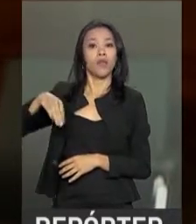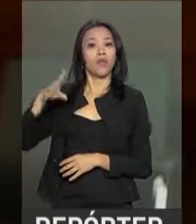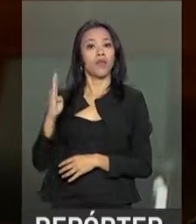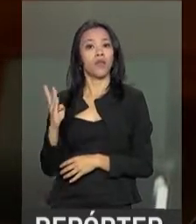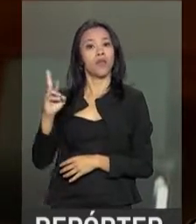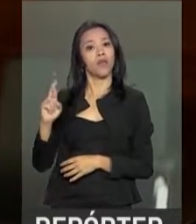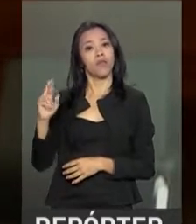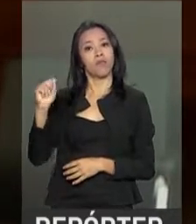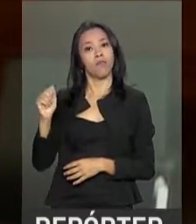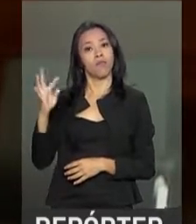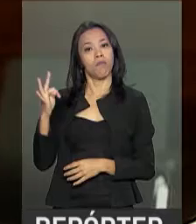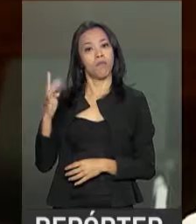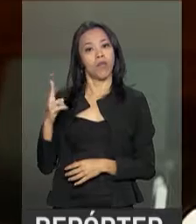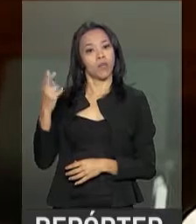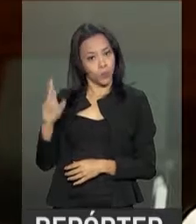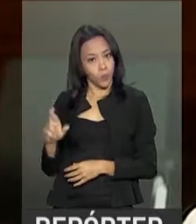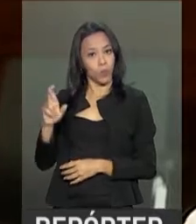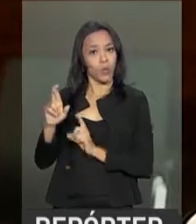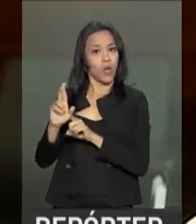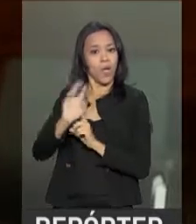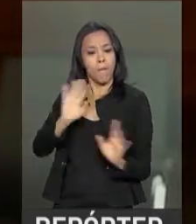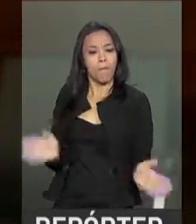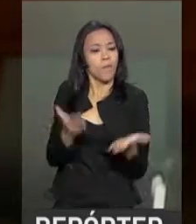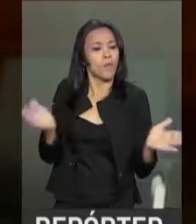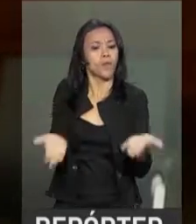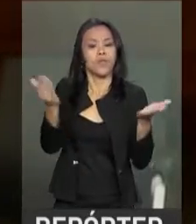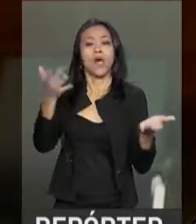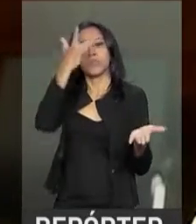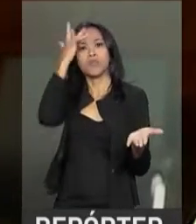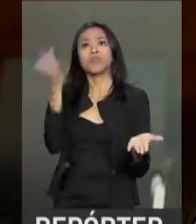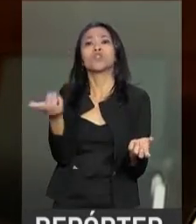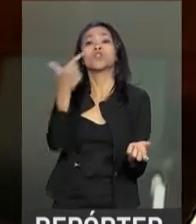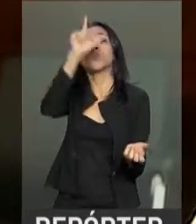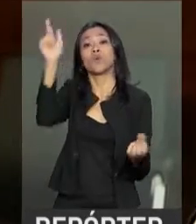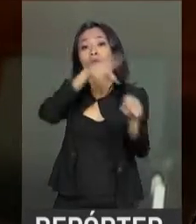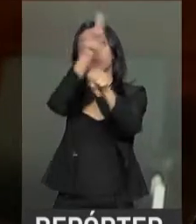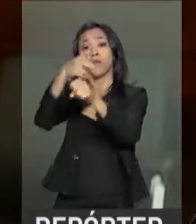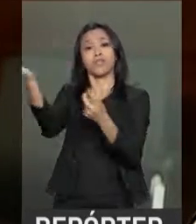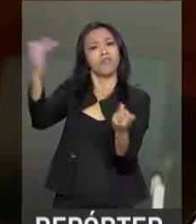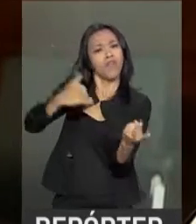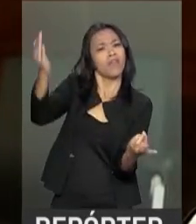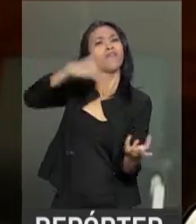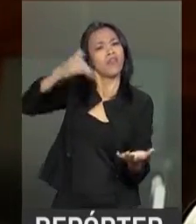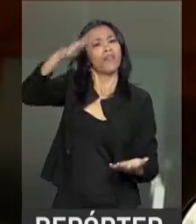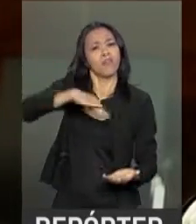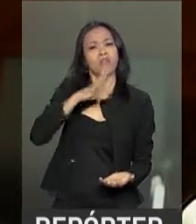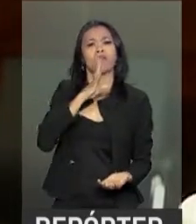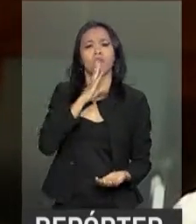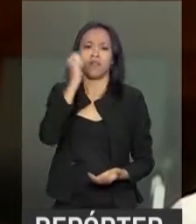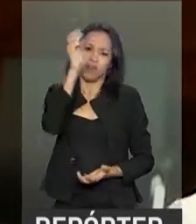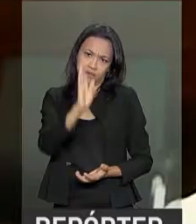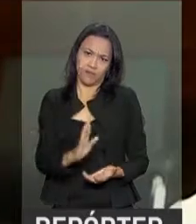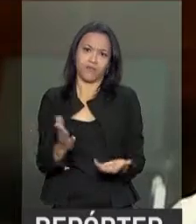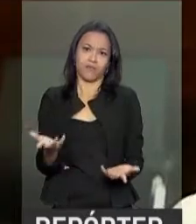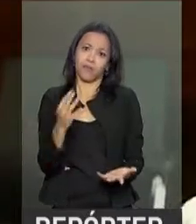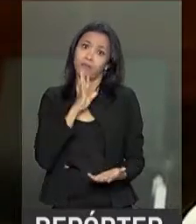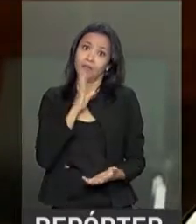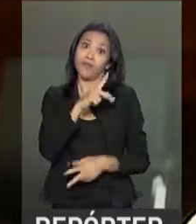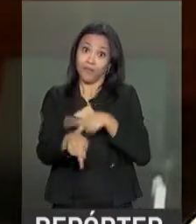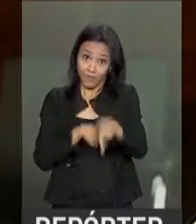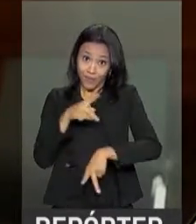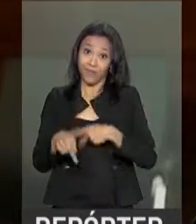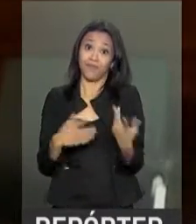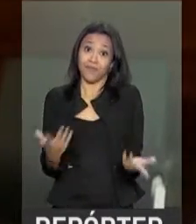motive as pessoas de outros países a virem conhecer o brasil conhecer sua gente o som é a sua riqueza